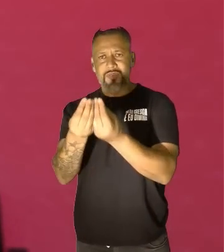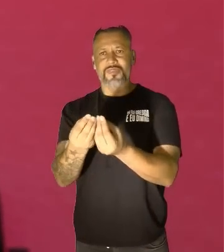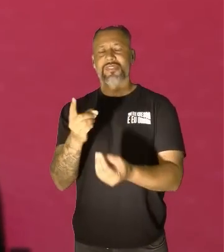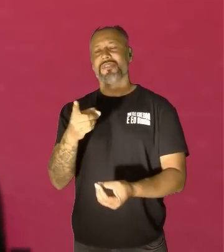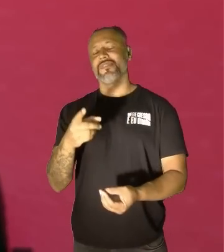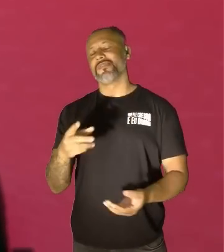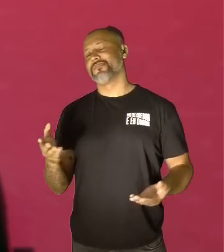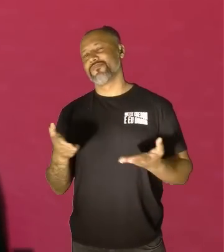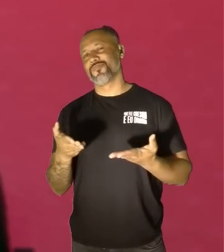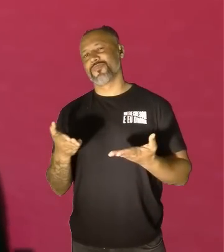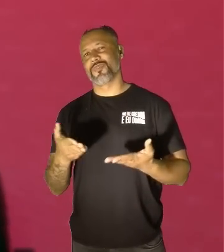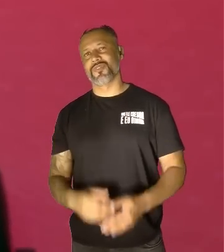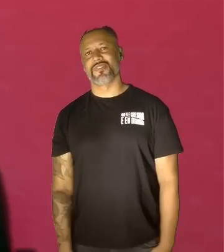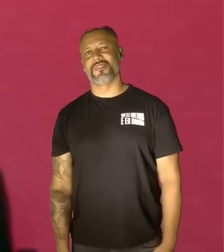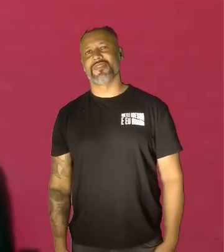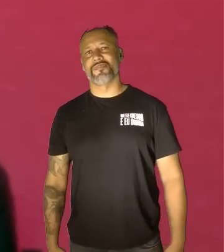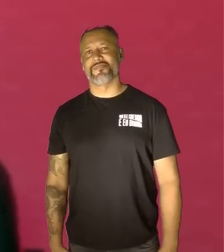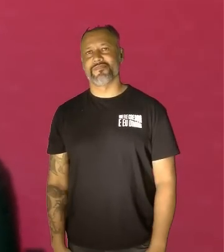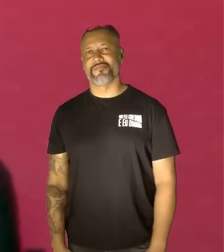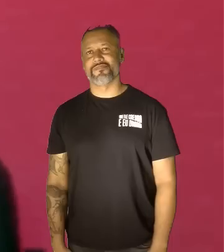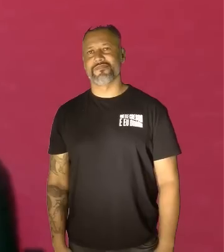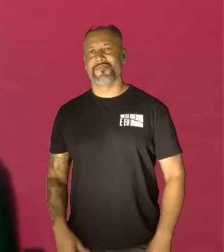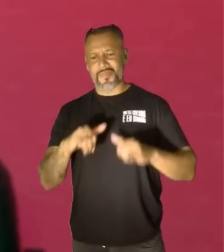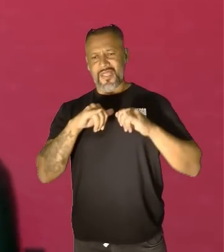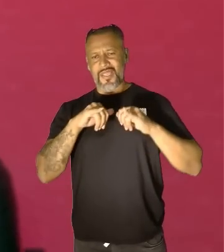Eli foi deitar no lugar de costume.